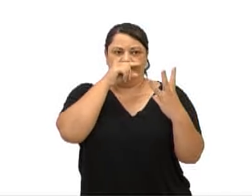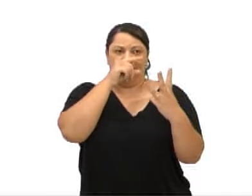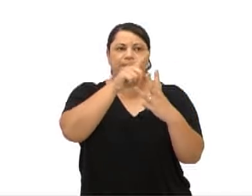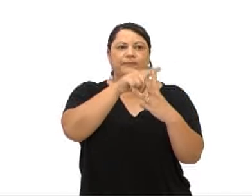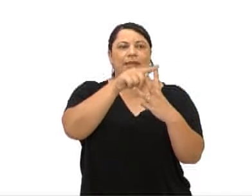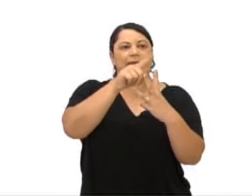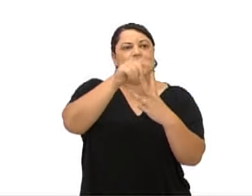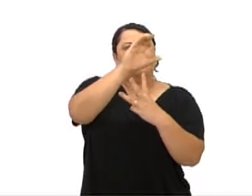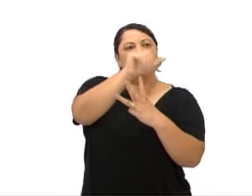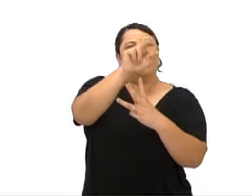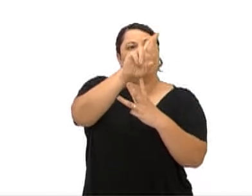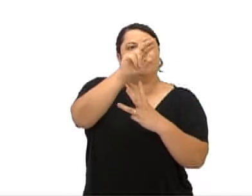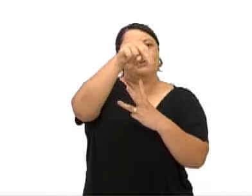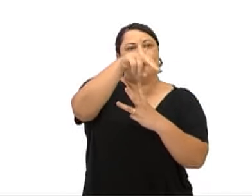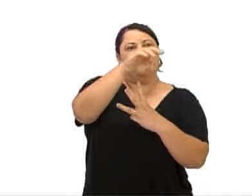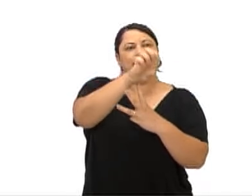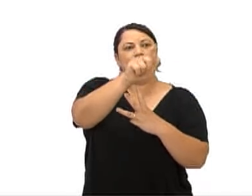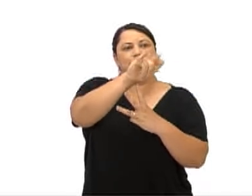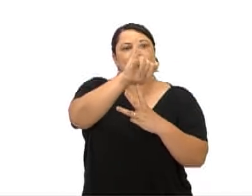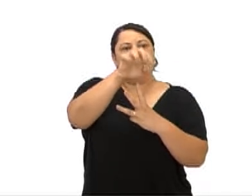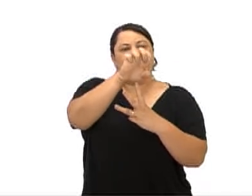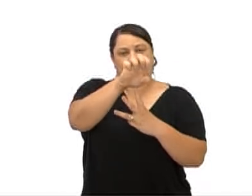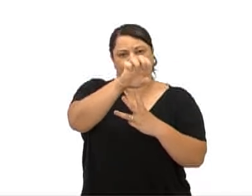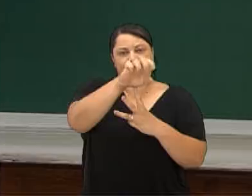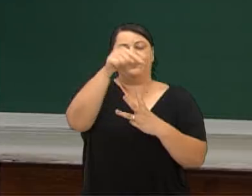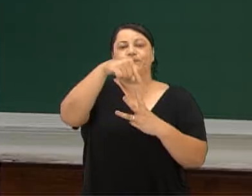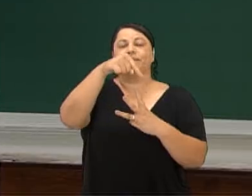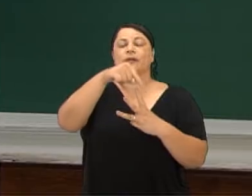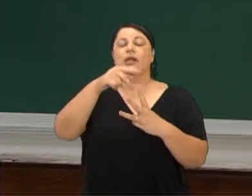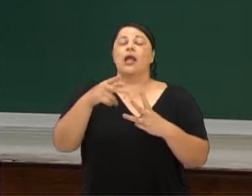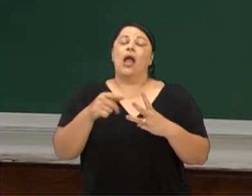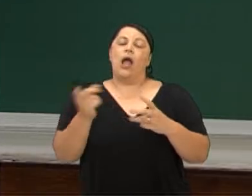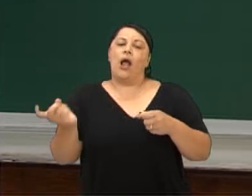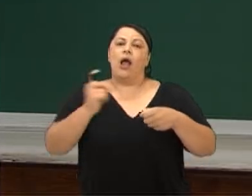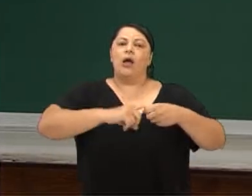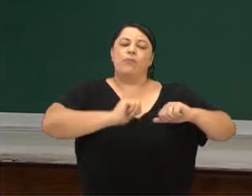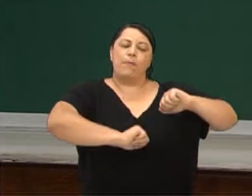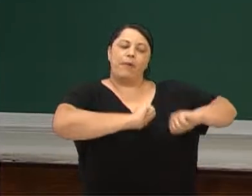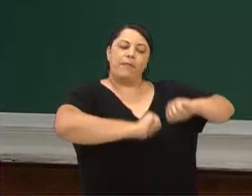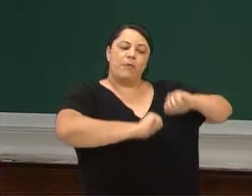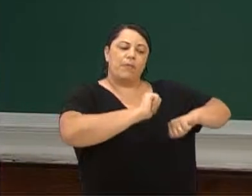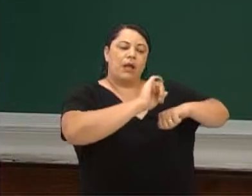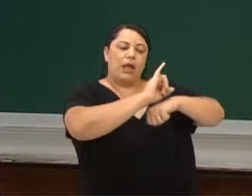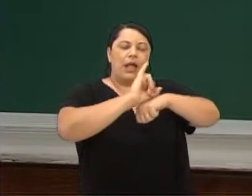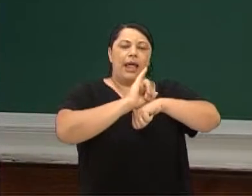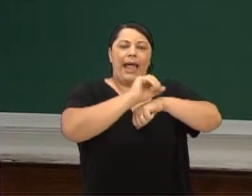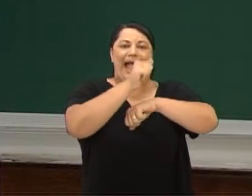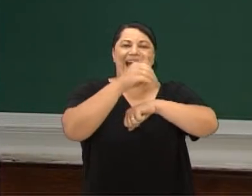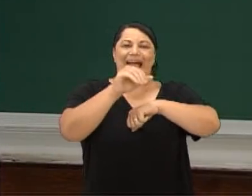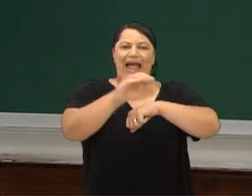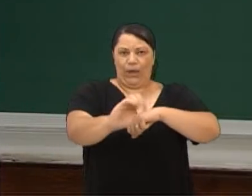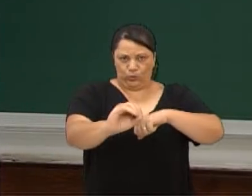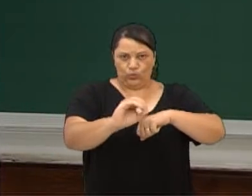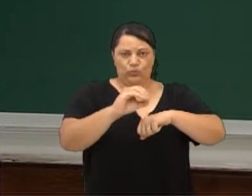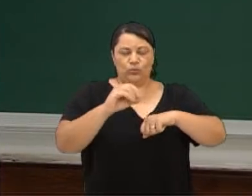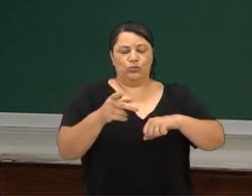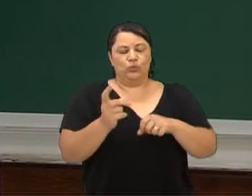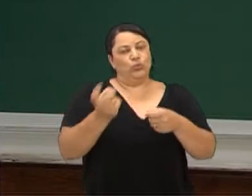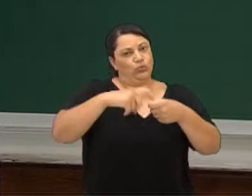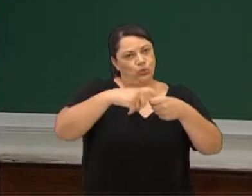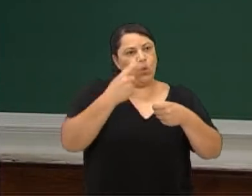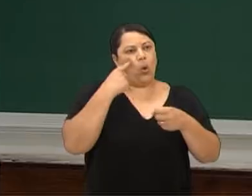Carnegie, que foi um industrial do ramo do aço, a gente consegue perceber